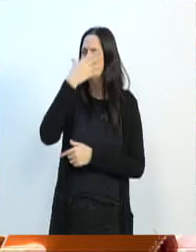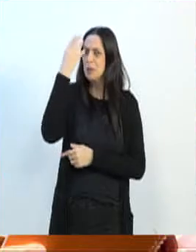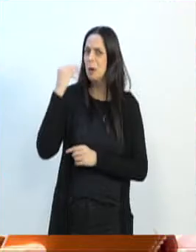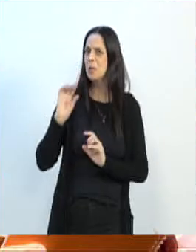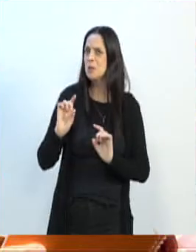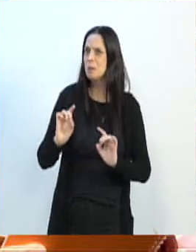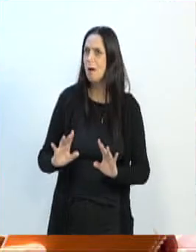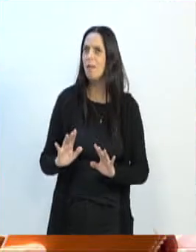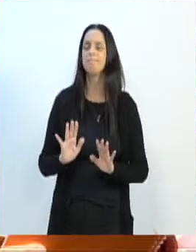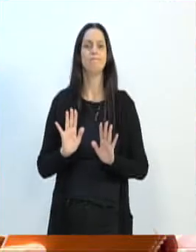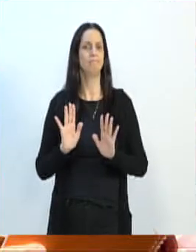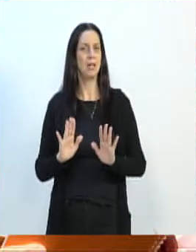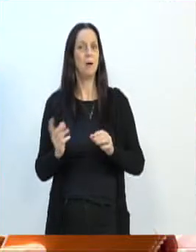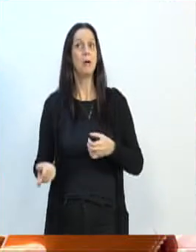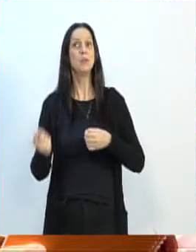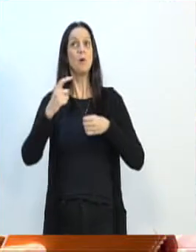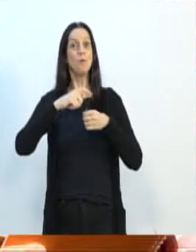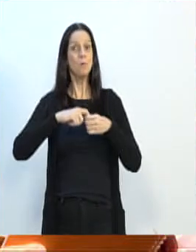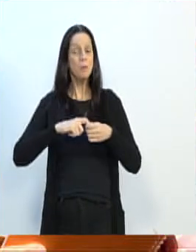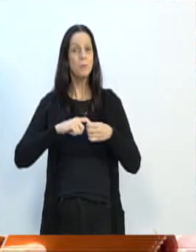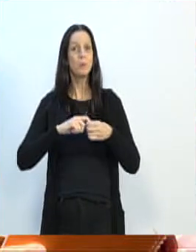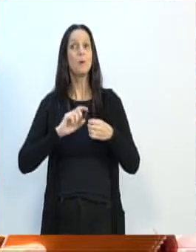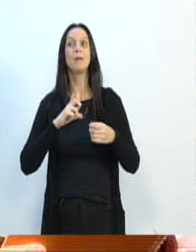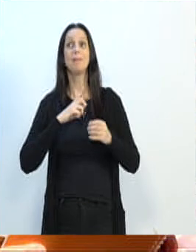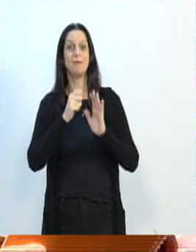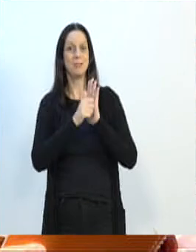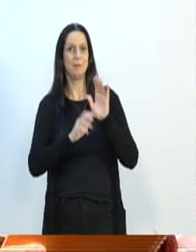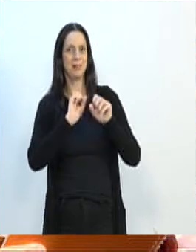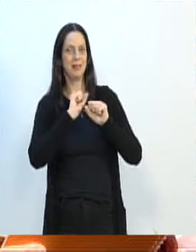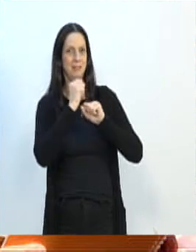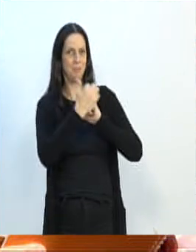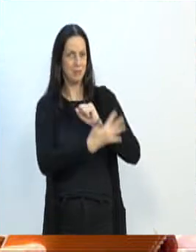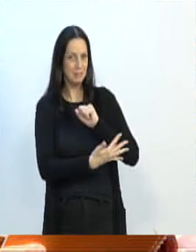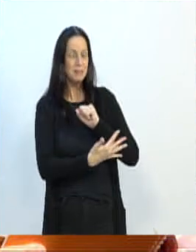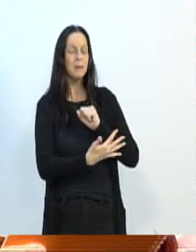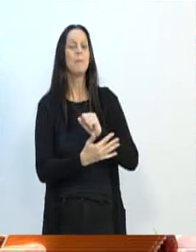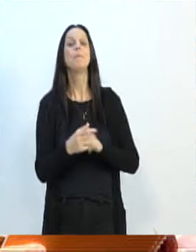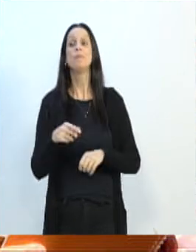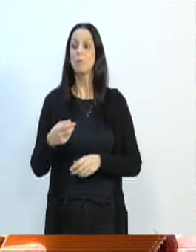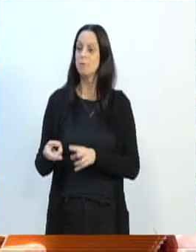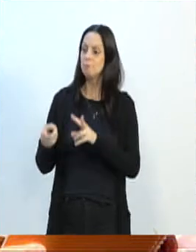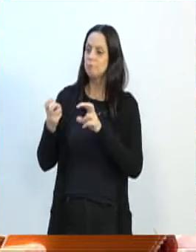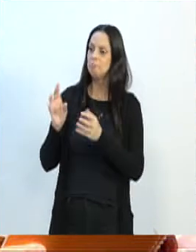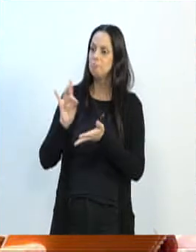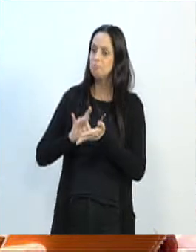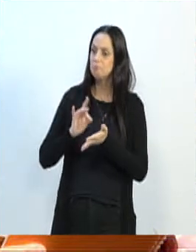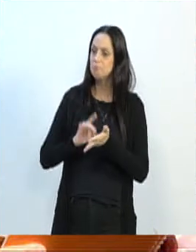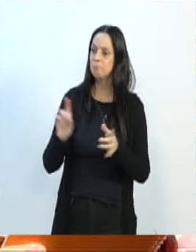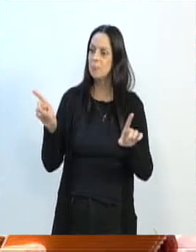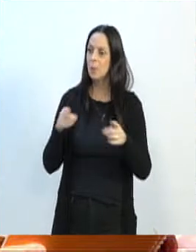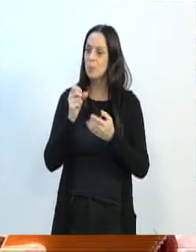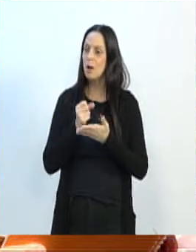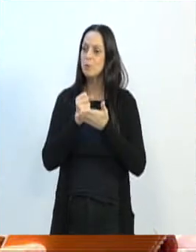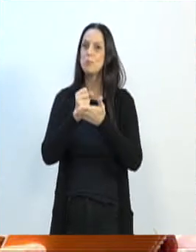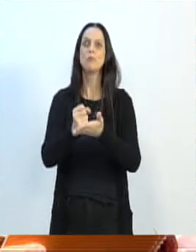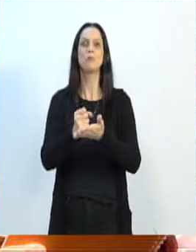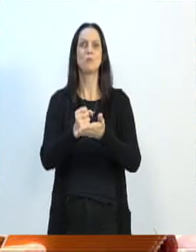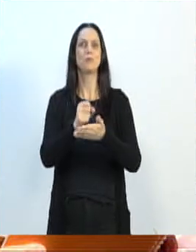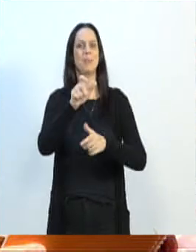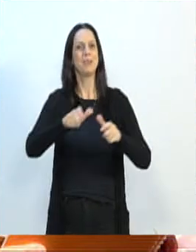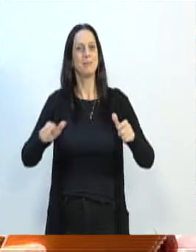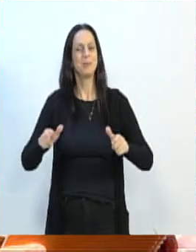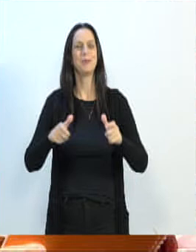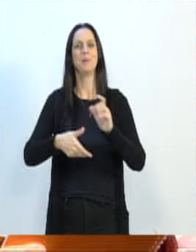das atividades após o período da pandemia, ficamos ainda mais felizes em saber que os benefícios do canto coral poderiam fazer a diferença também